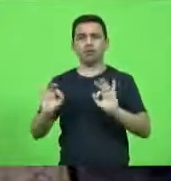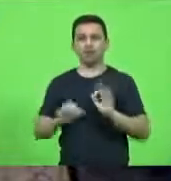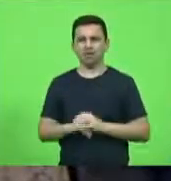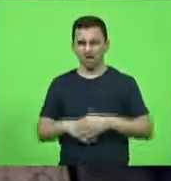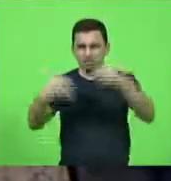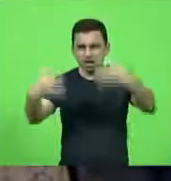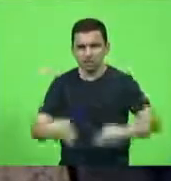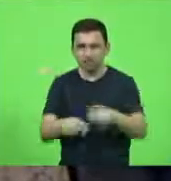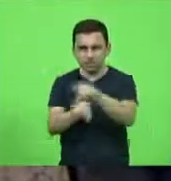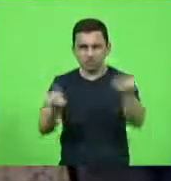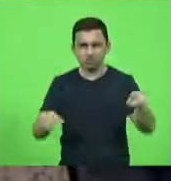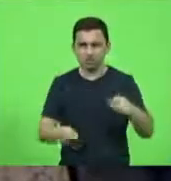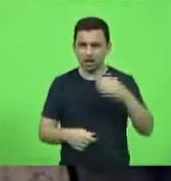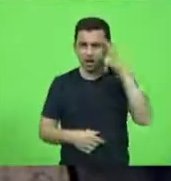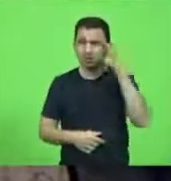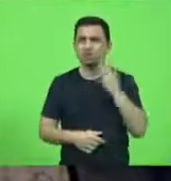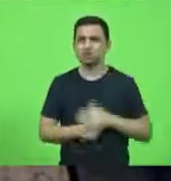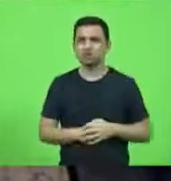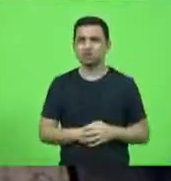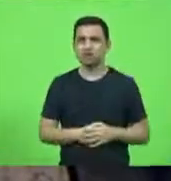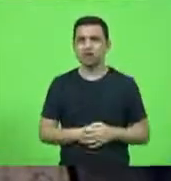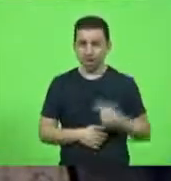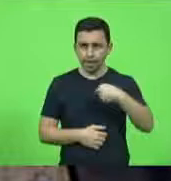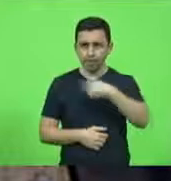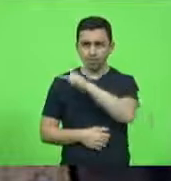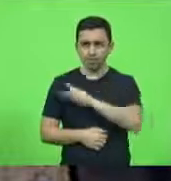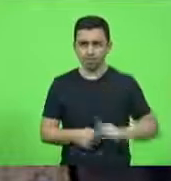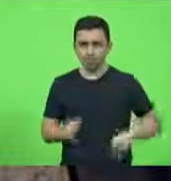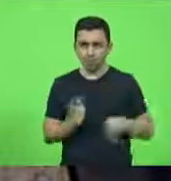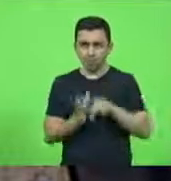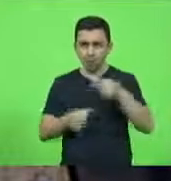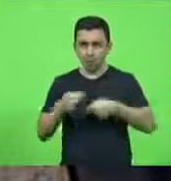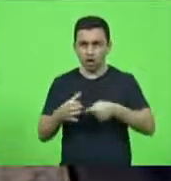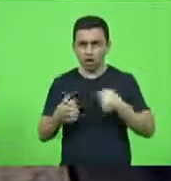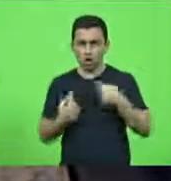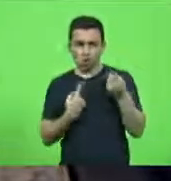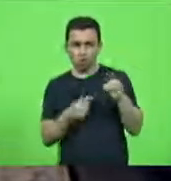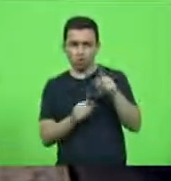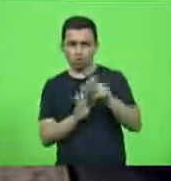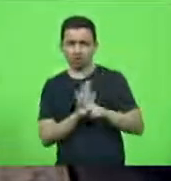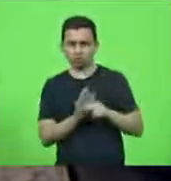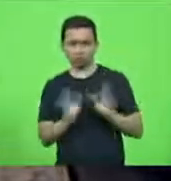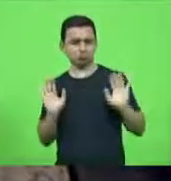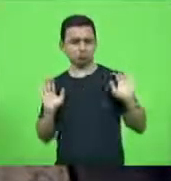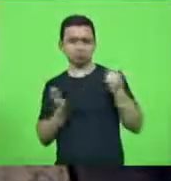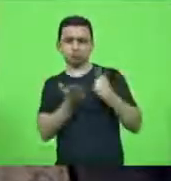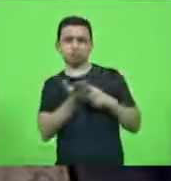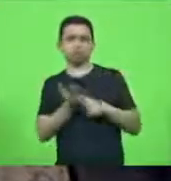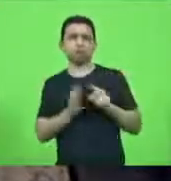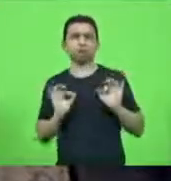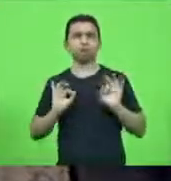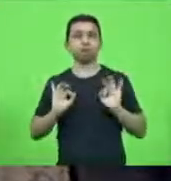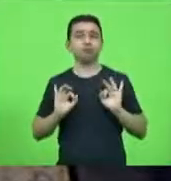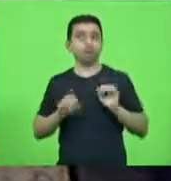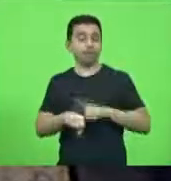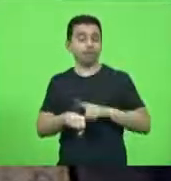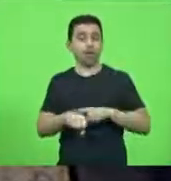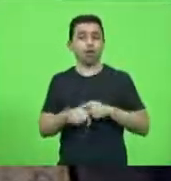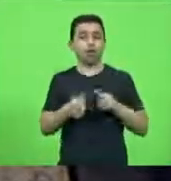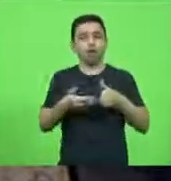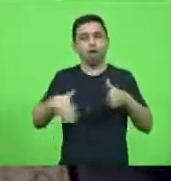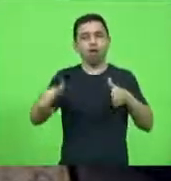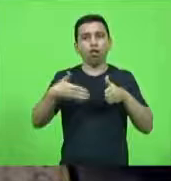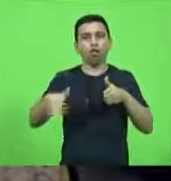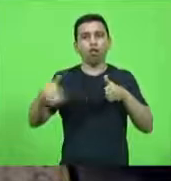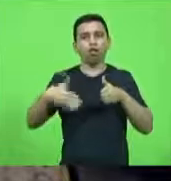justo para alguém aqui? Se eu sou presidente de uma comissão e sou contrário a algum projeto, não vou marcar reuniões, o prazo não passa e o